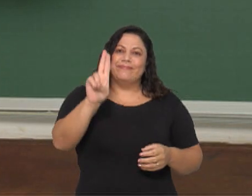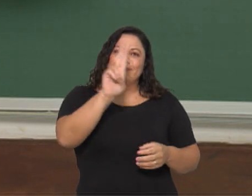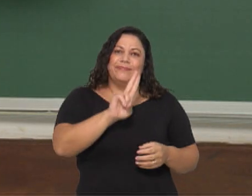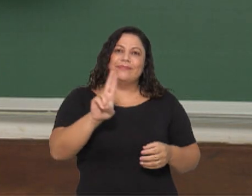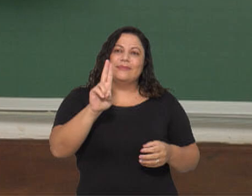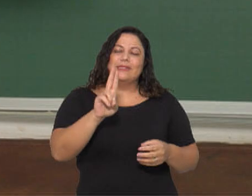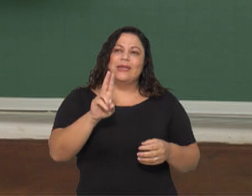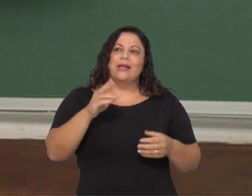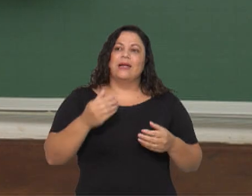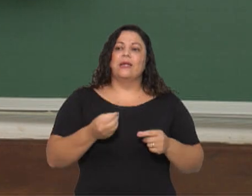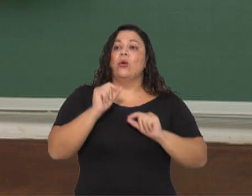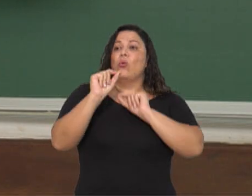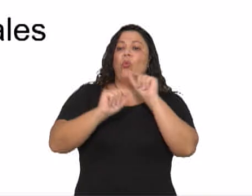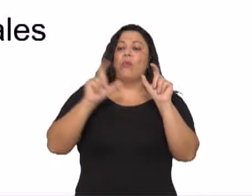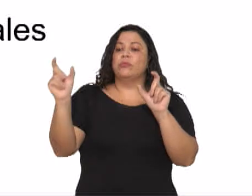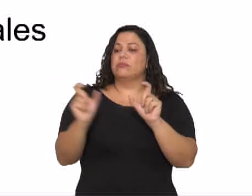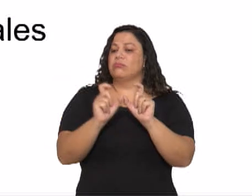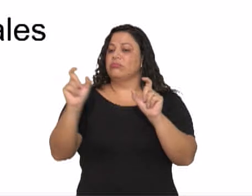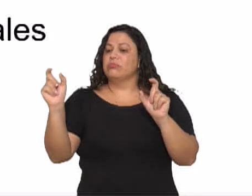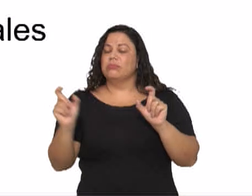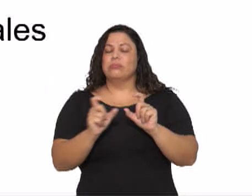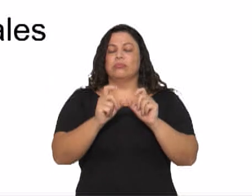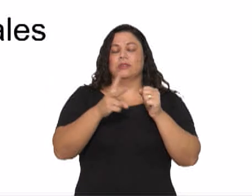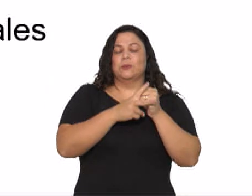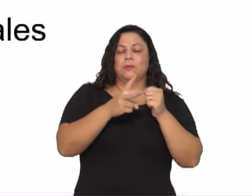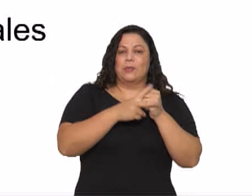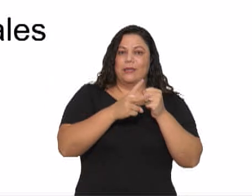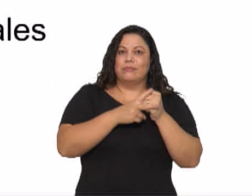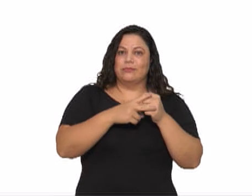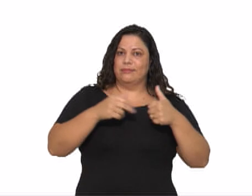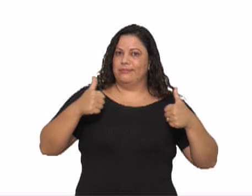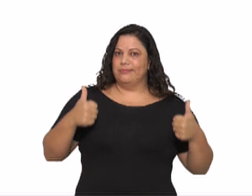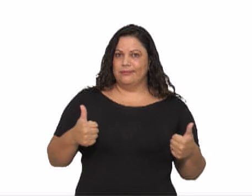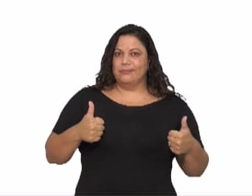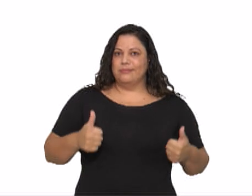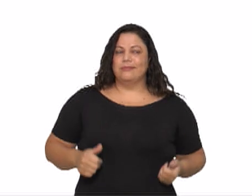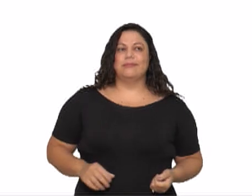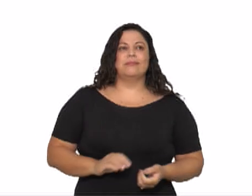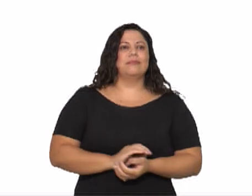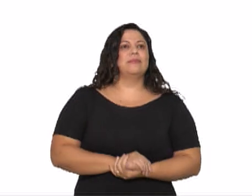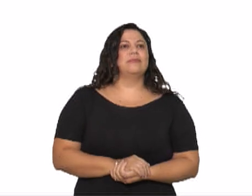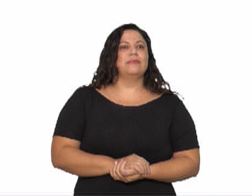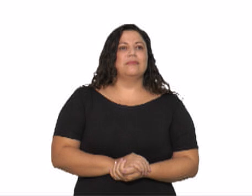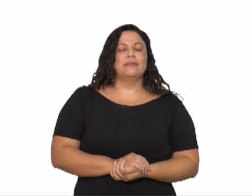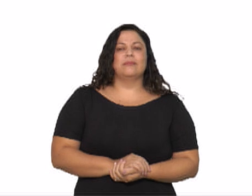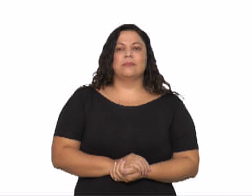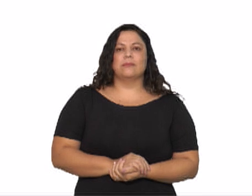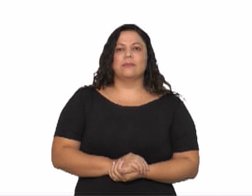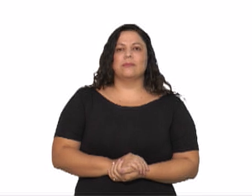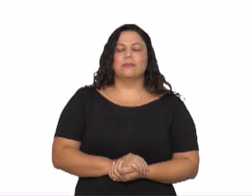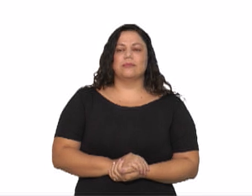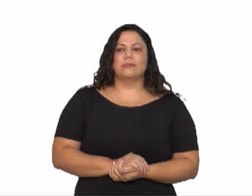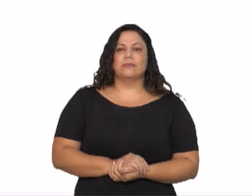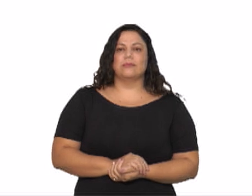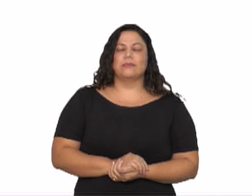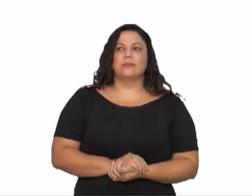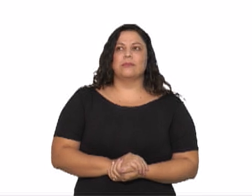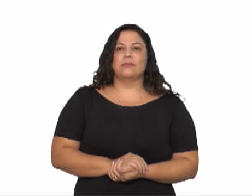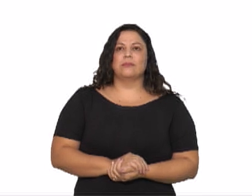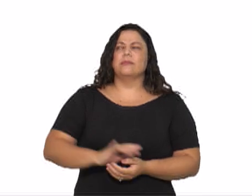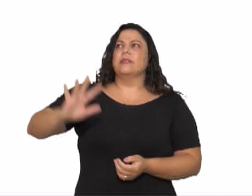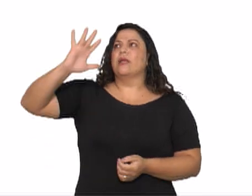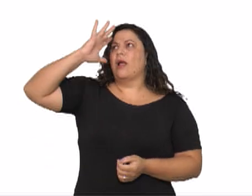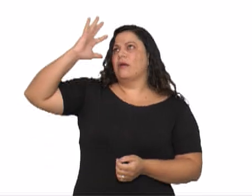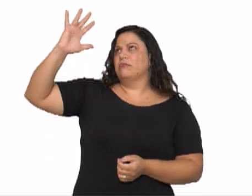como se formam com os verbos irregulares. De acordo? Pois bem, aqui temos nossa primeira